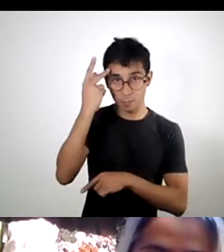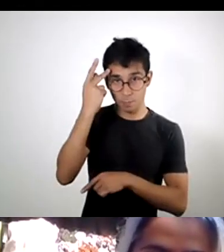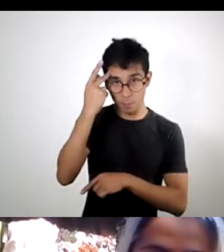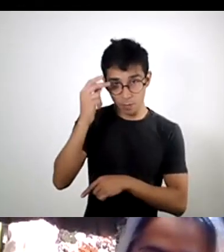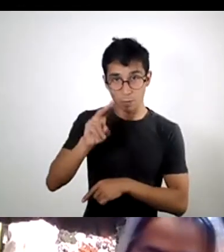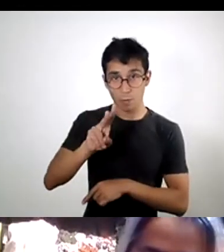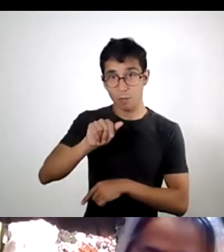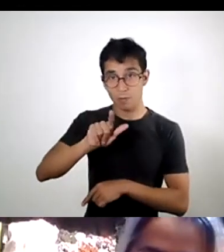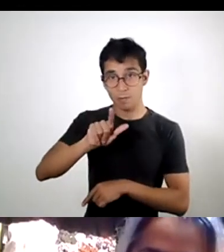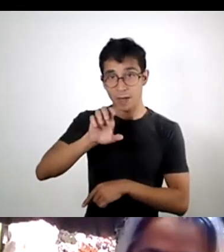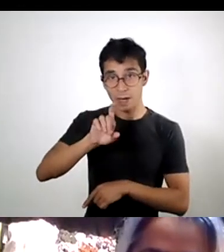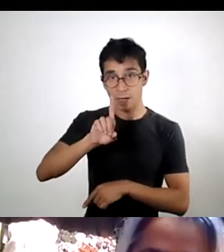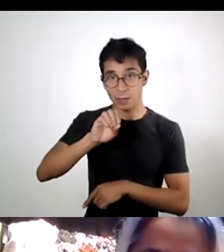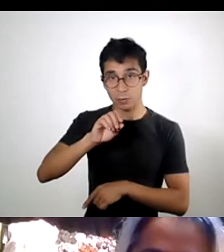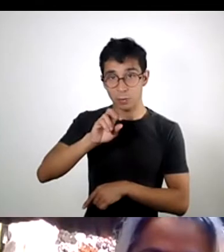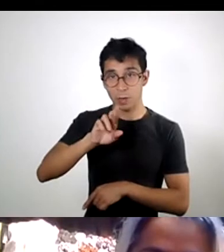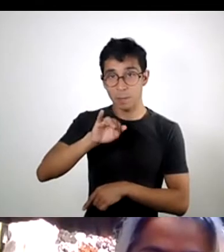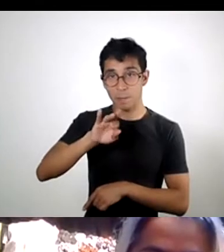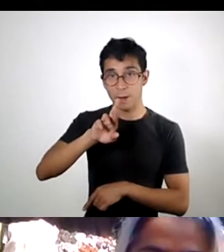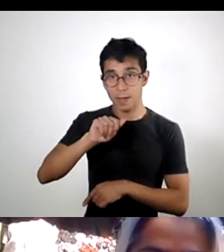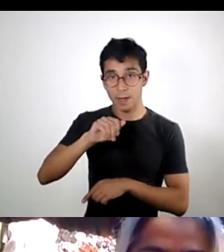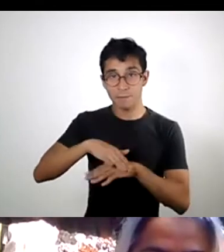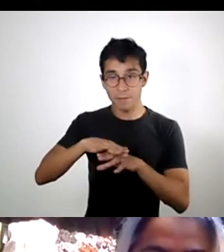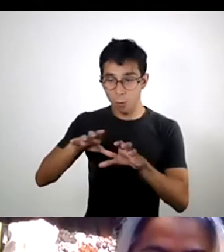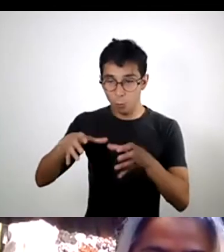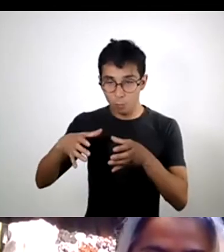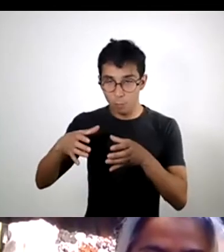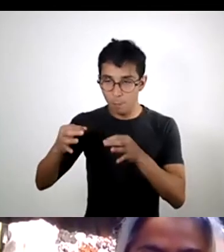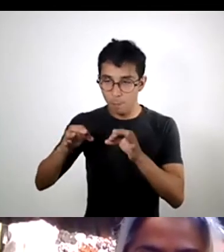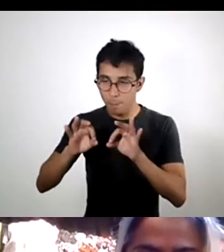São Paulo são 37 comunidades